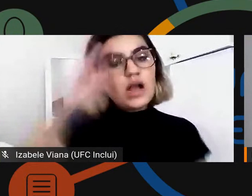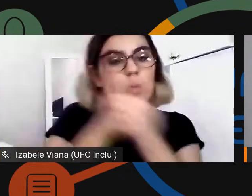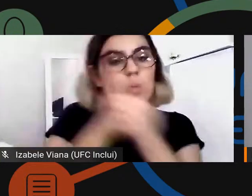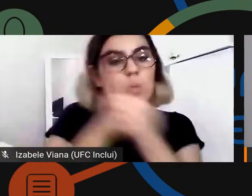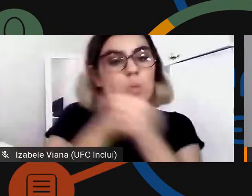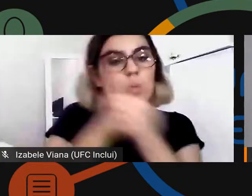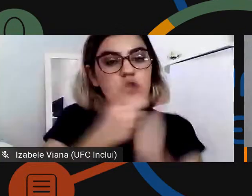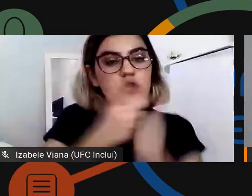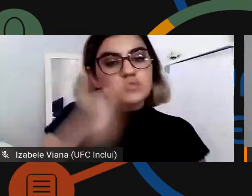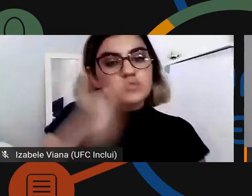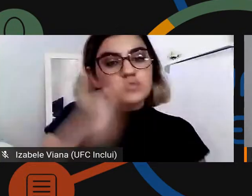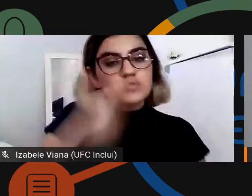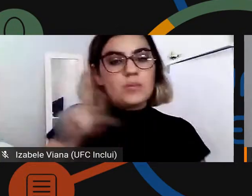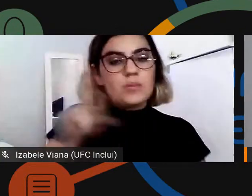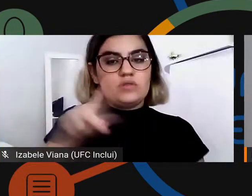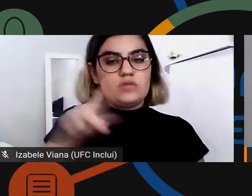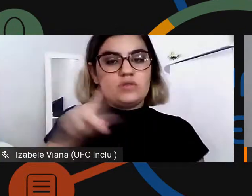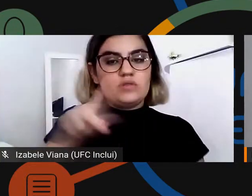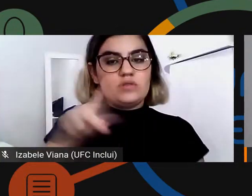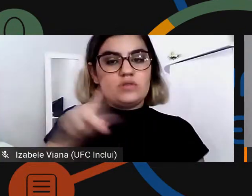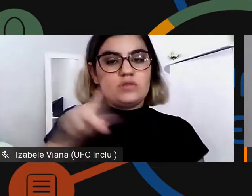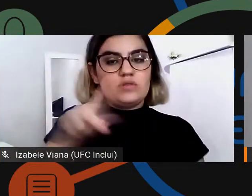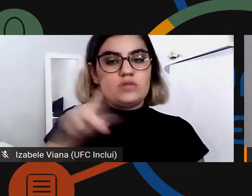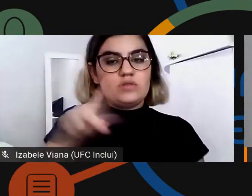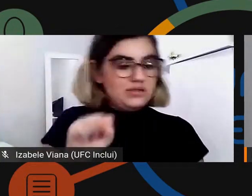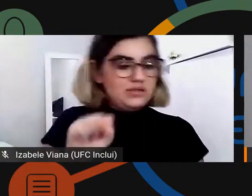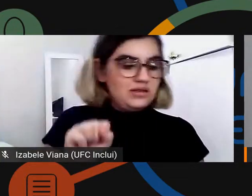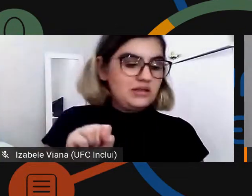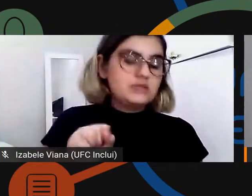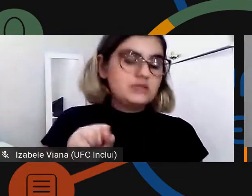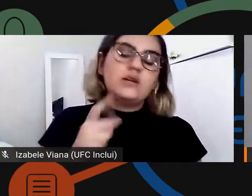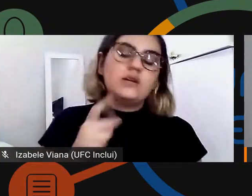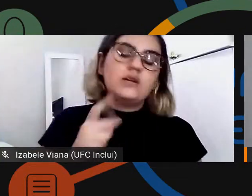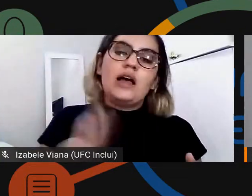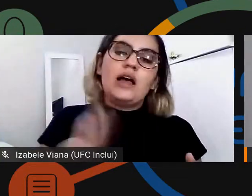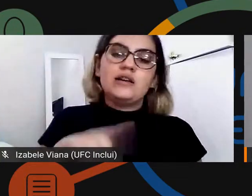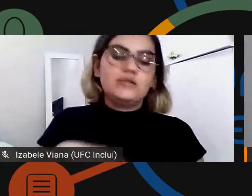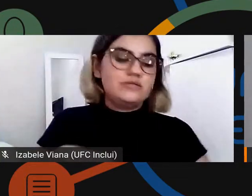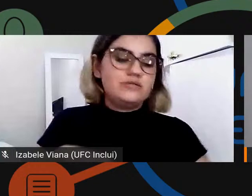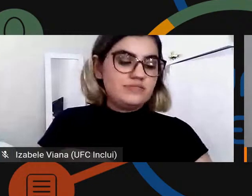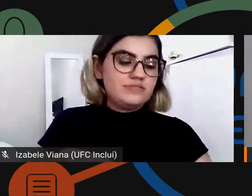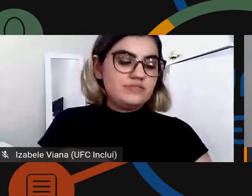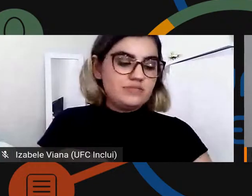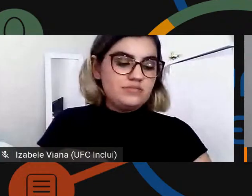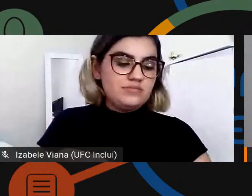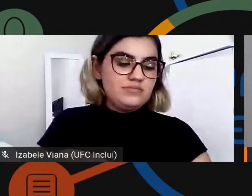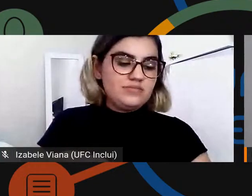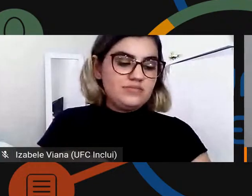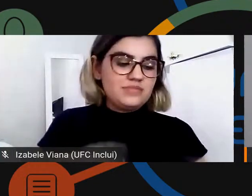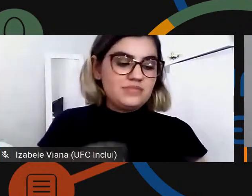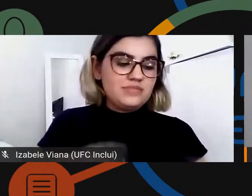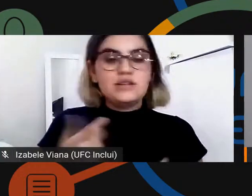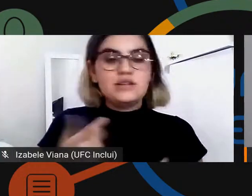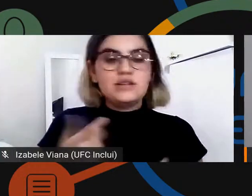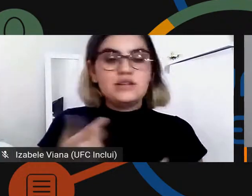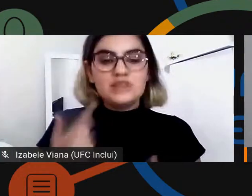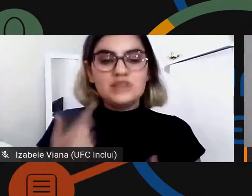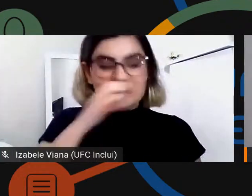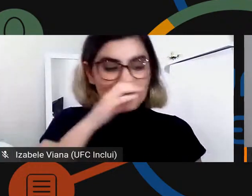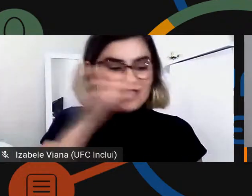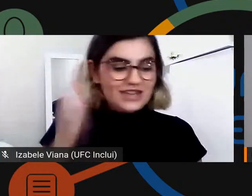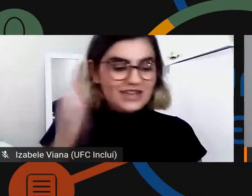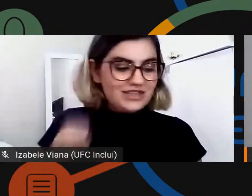Dicas para a Elaboração de um Projeto de Pesquisa. E esse evento, o SMPC, está sendo fundamental para a gente, nesse momento de pandemia,